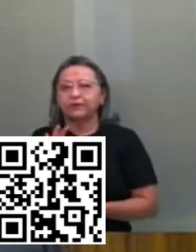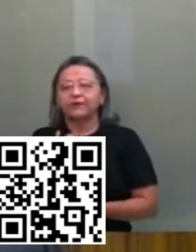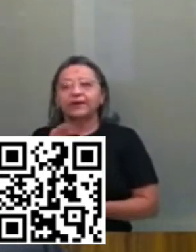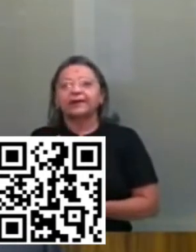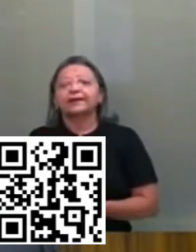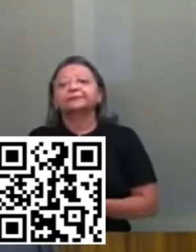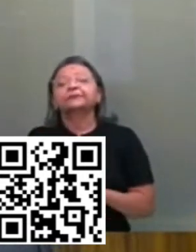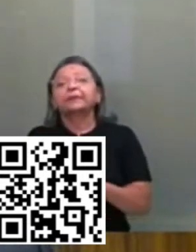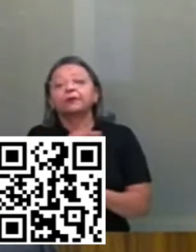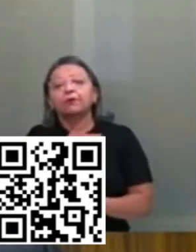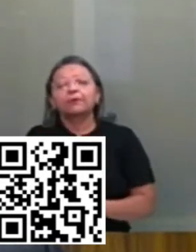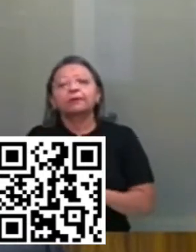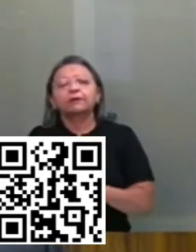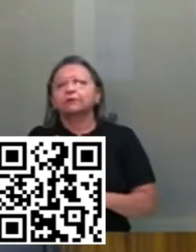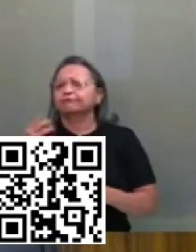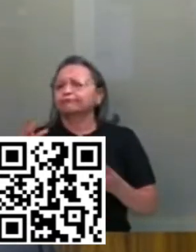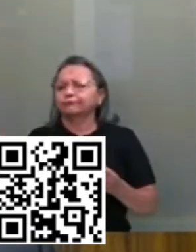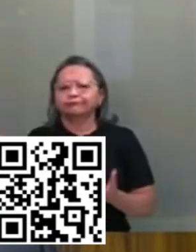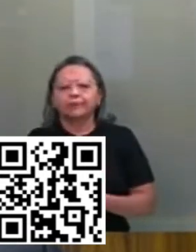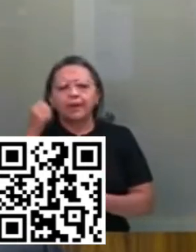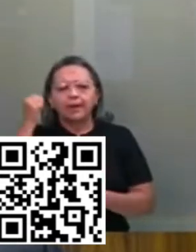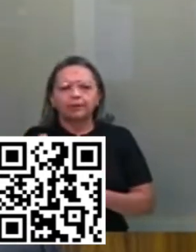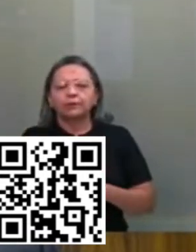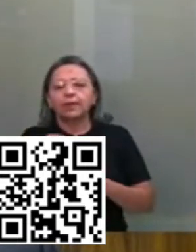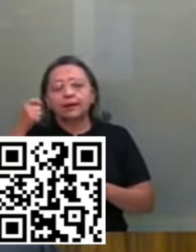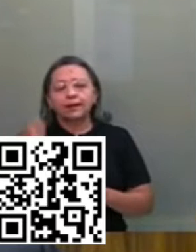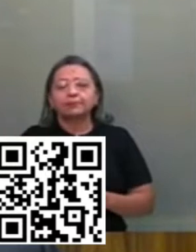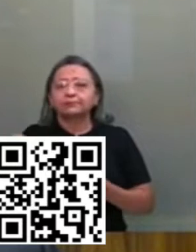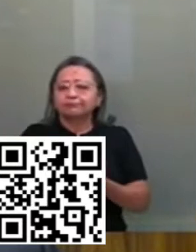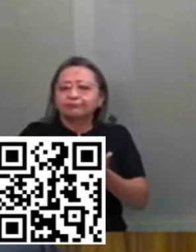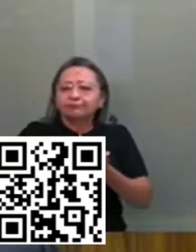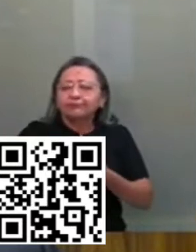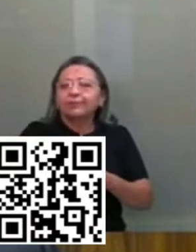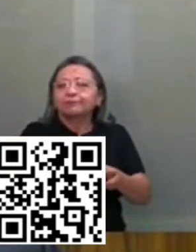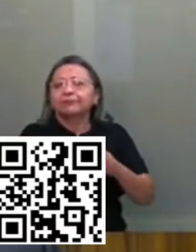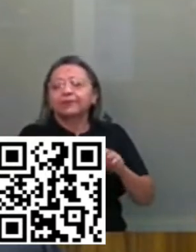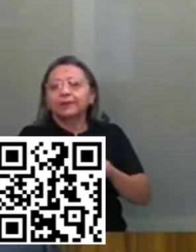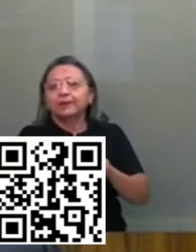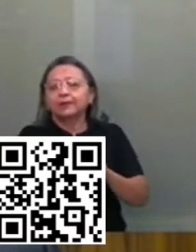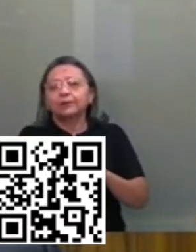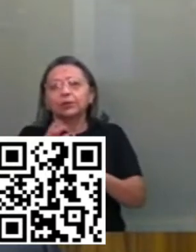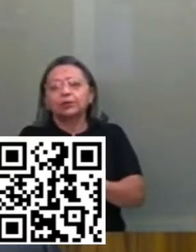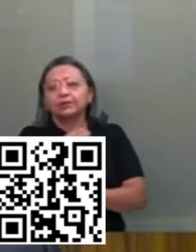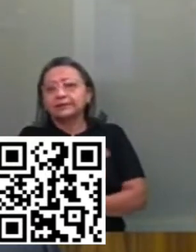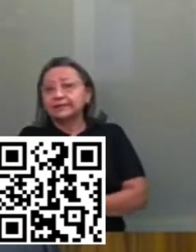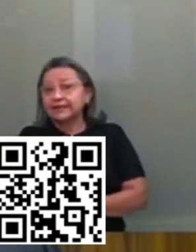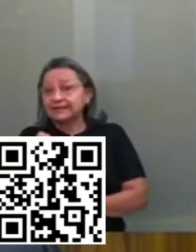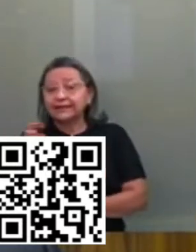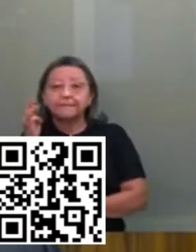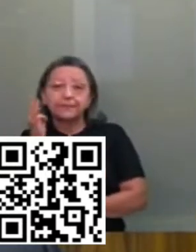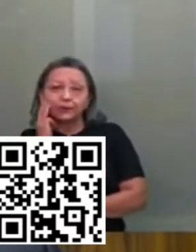obteve número recorde na arrecadação com leilões de bens apreendidos, algo na ordem de 360